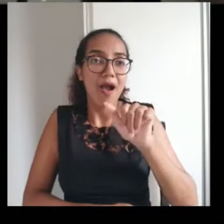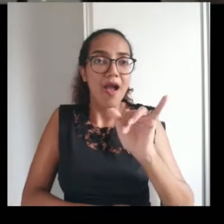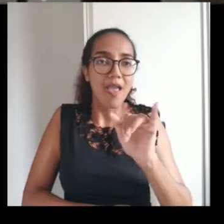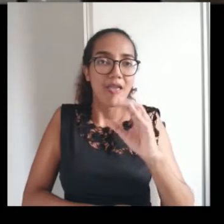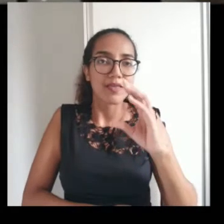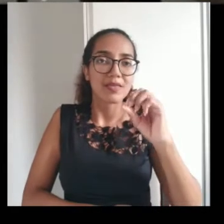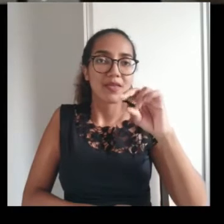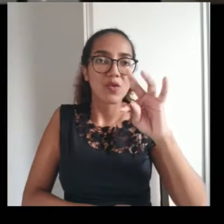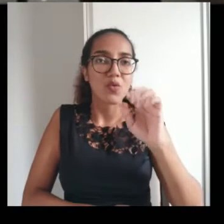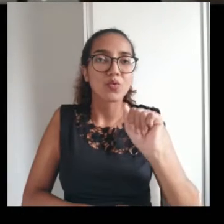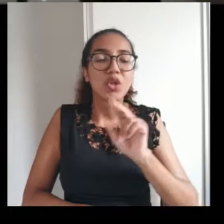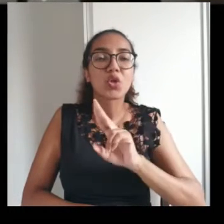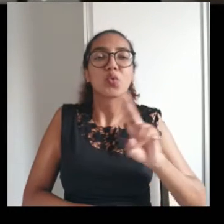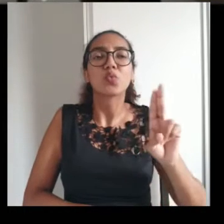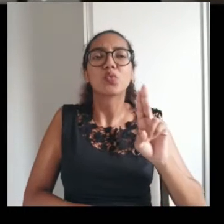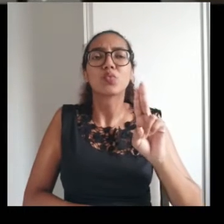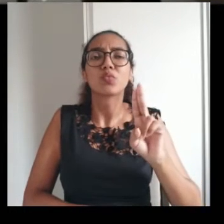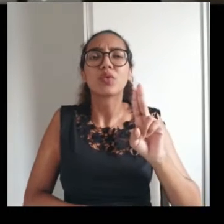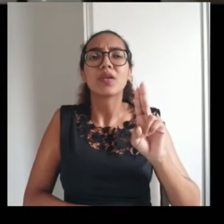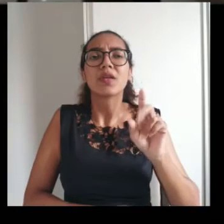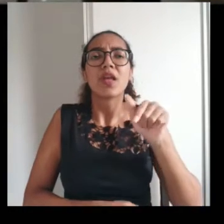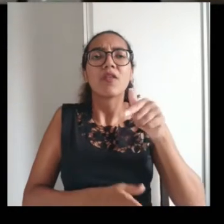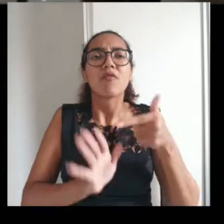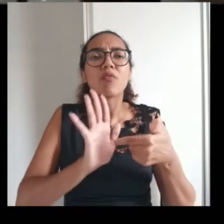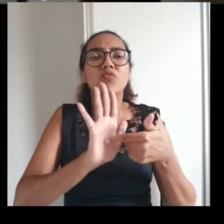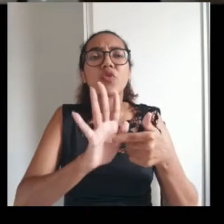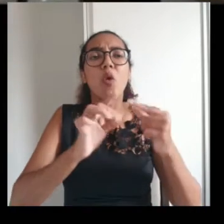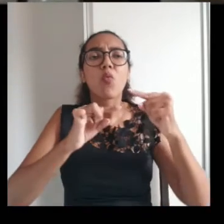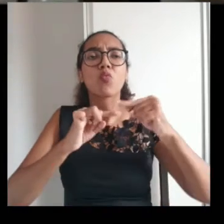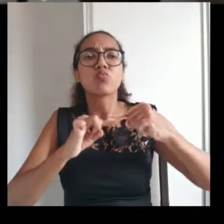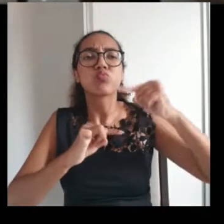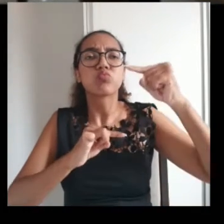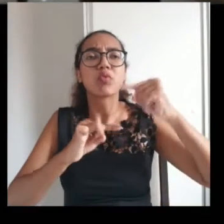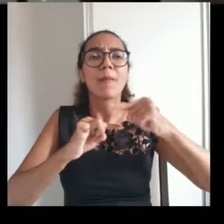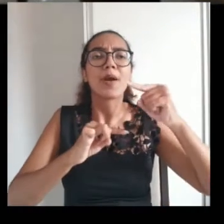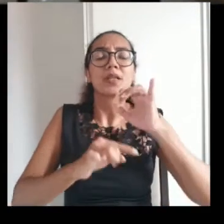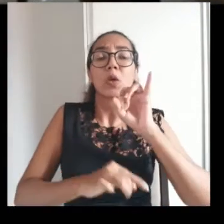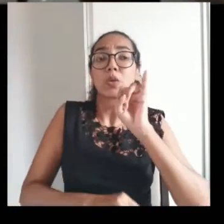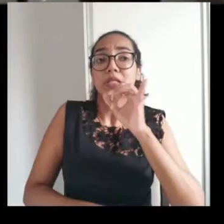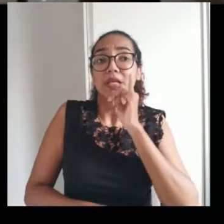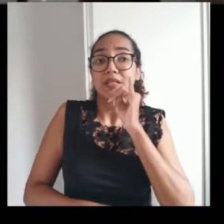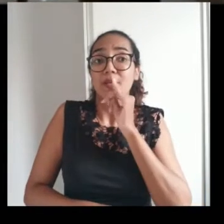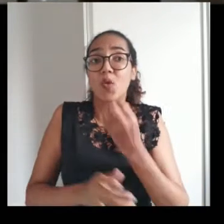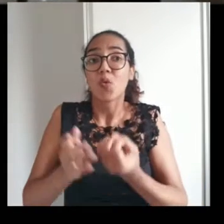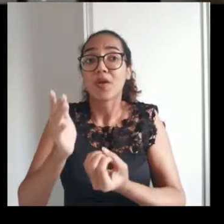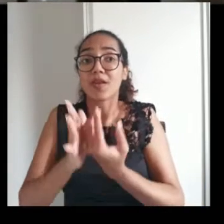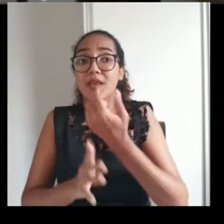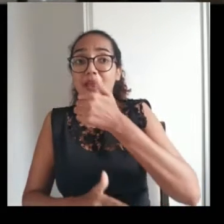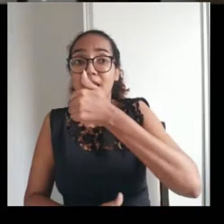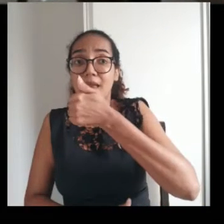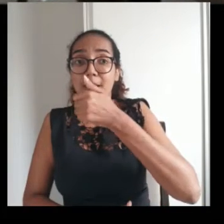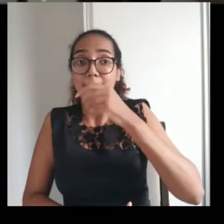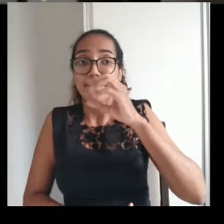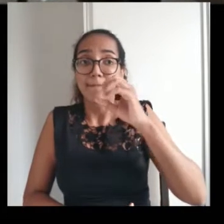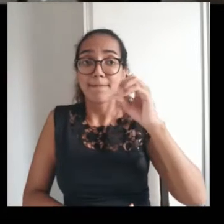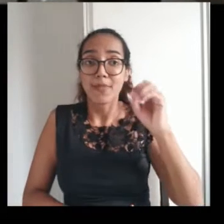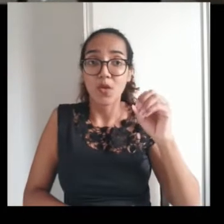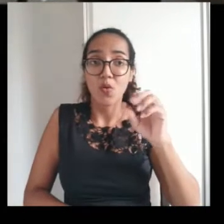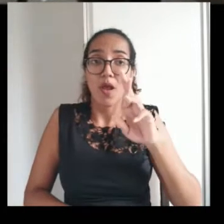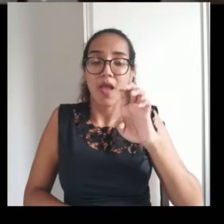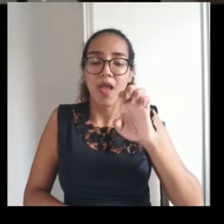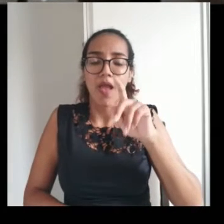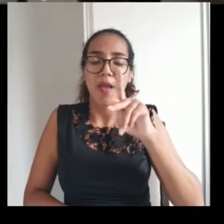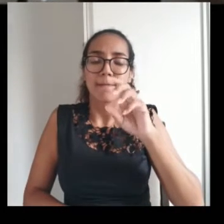contas, com o tamanho que eu passei para ele. Então, se eu tiver criado aqui new repositório 20, ele vai criar um